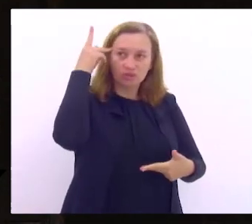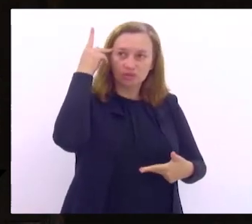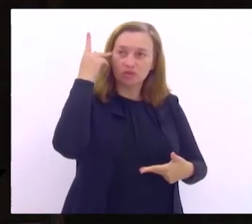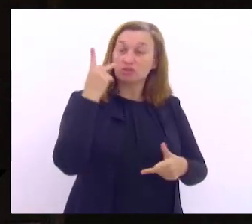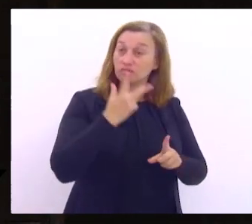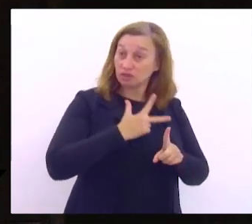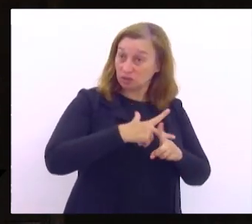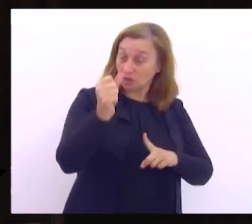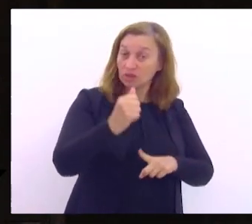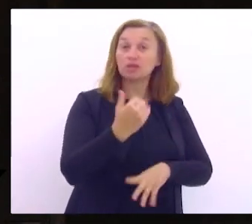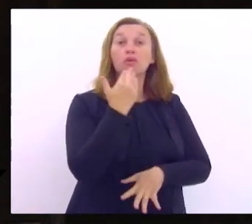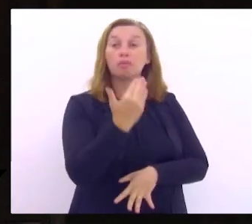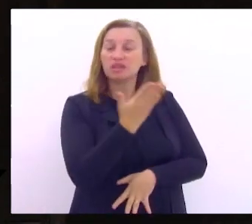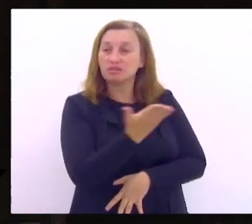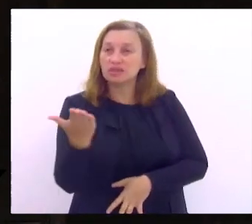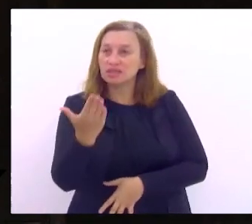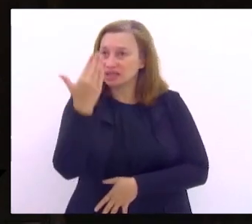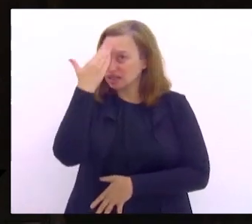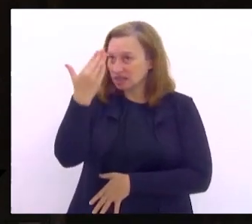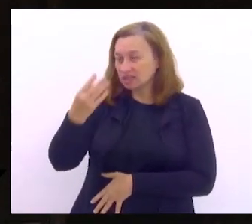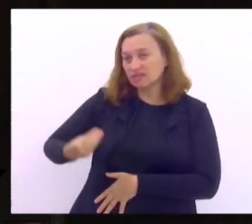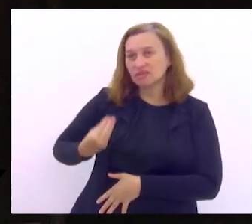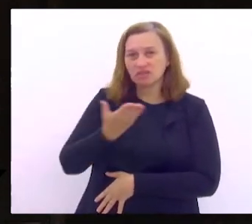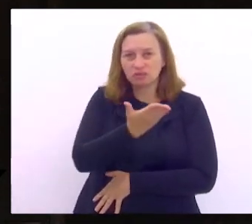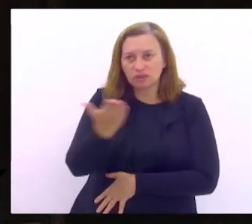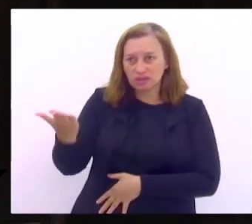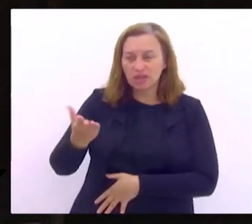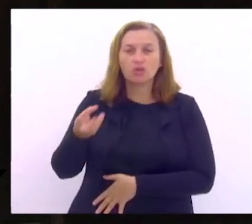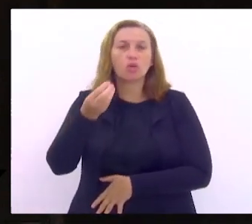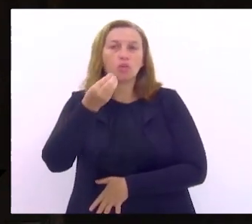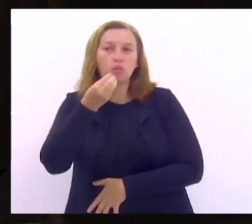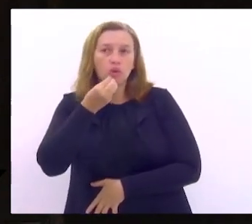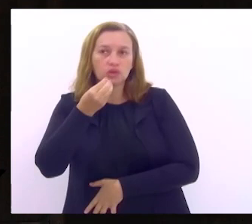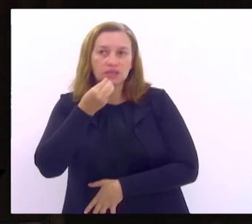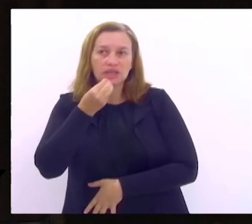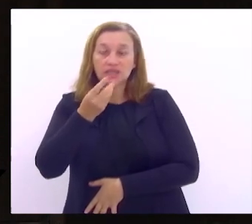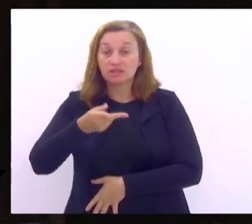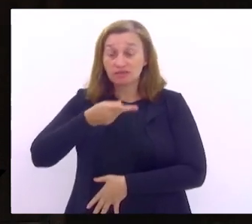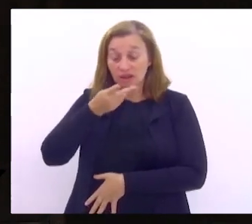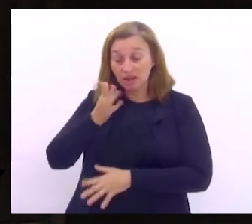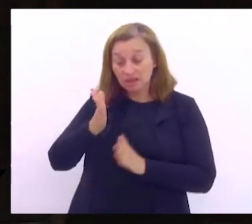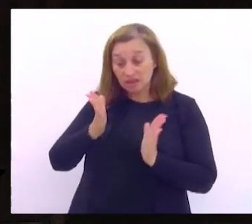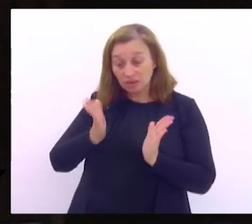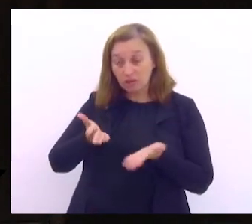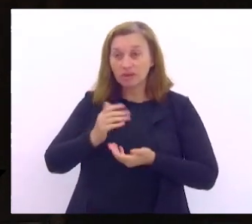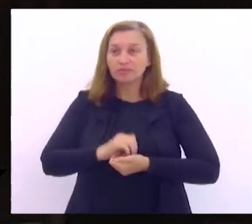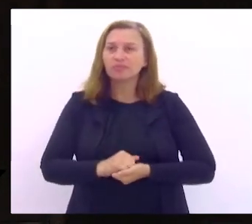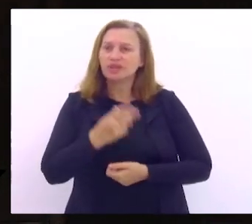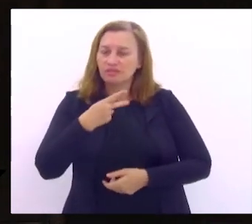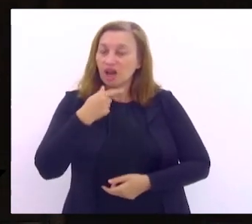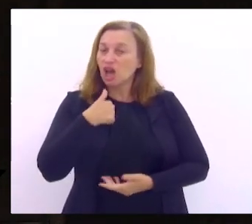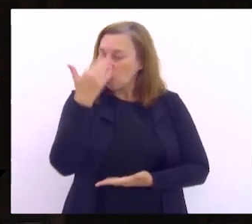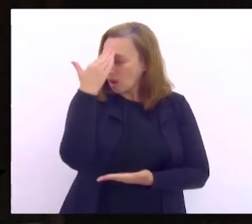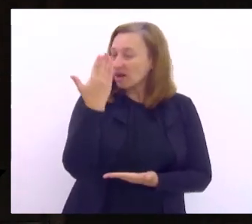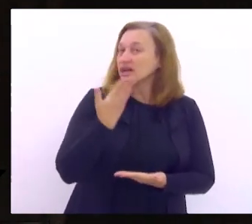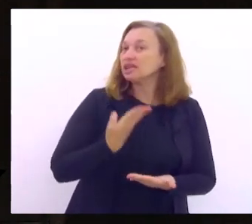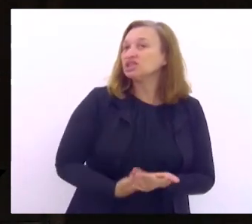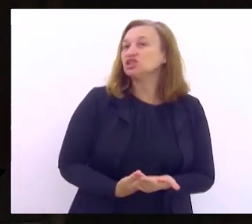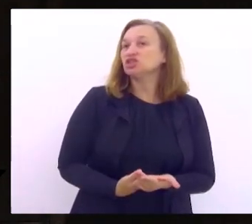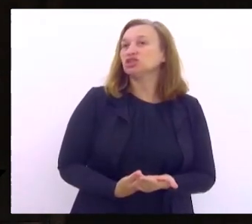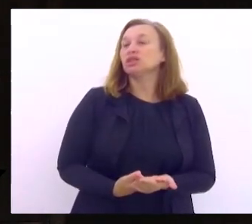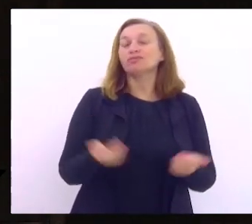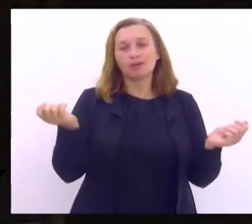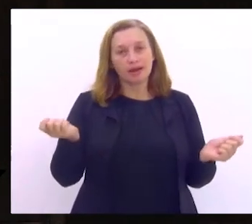peço. Então, eu agradeço aqui a presença de todos, a oportunidade de estar aqui falando e dizer que eu acredito muito